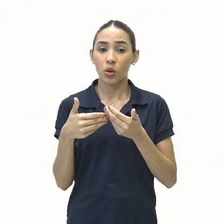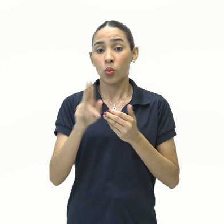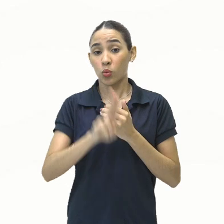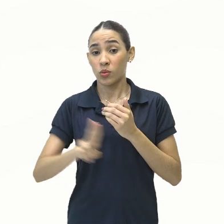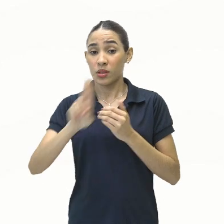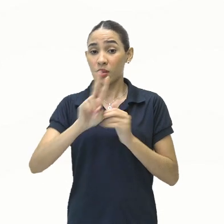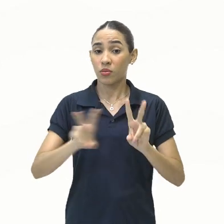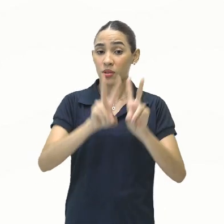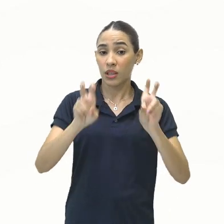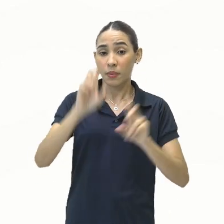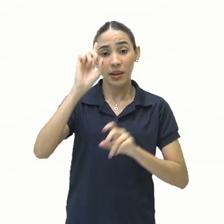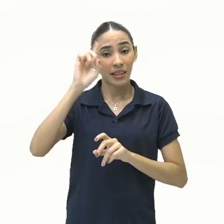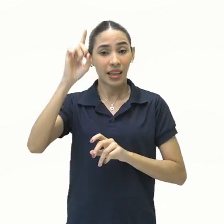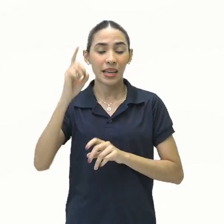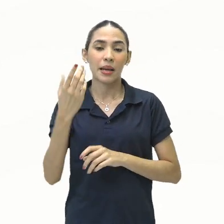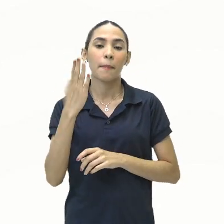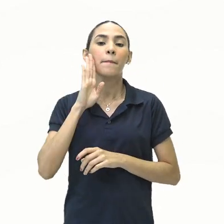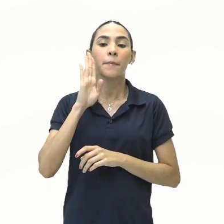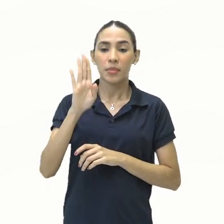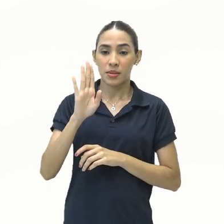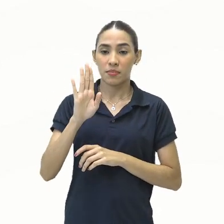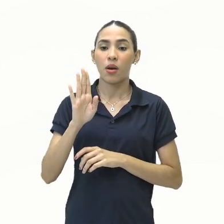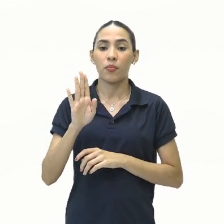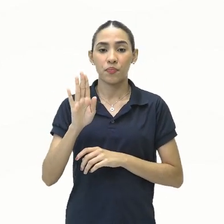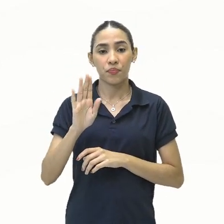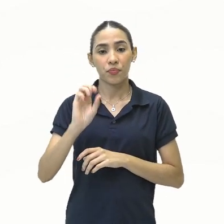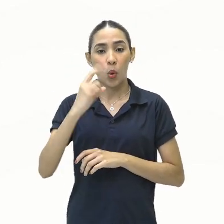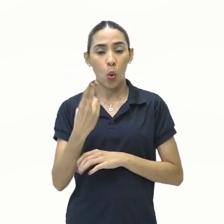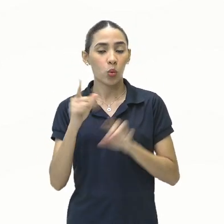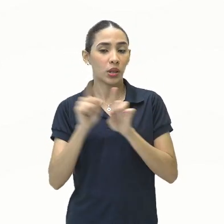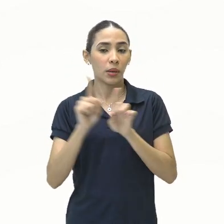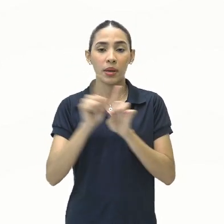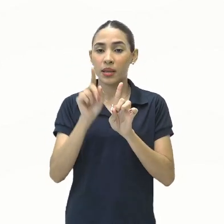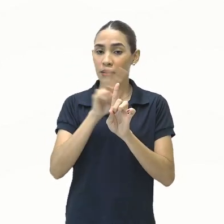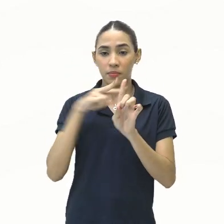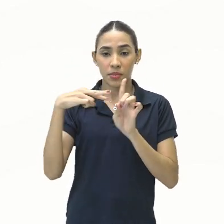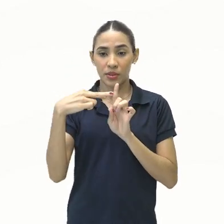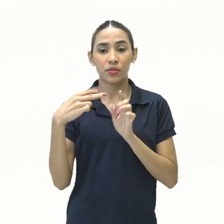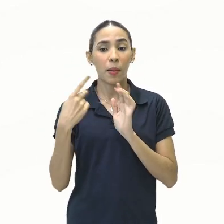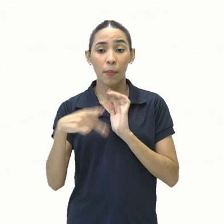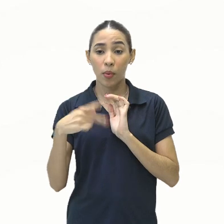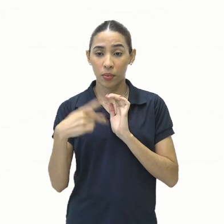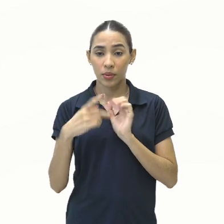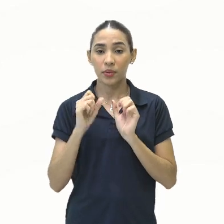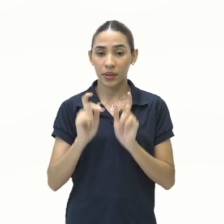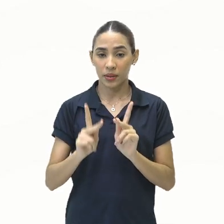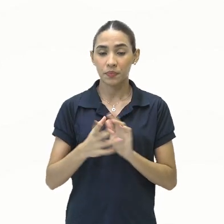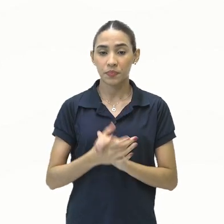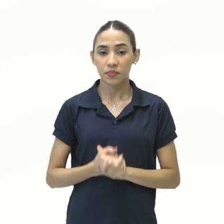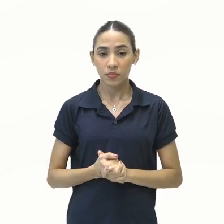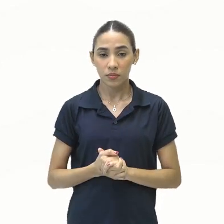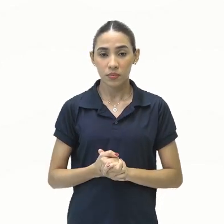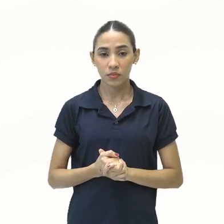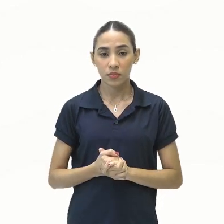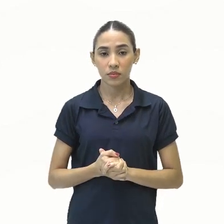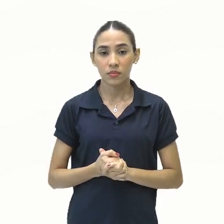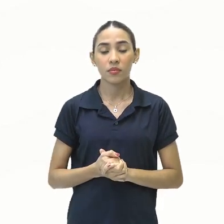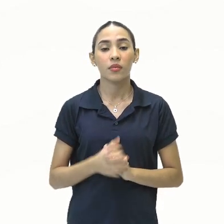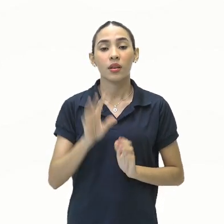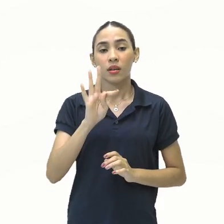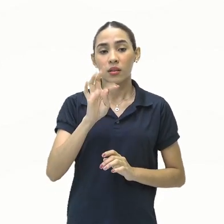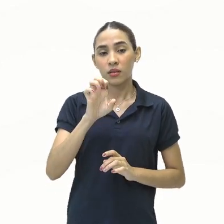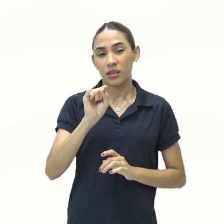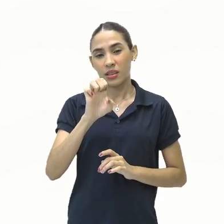tema, essa ideia central ou um ponto de vista, certo? A tese,